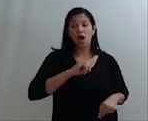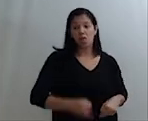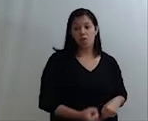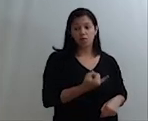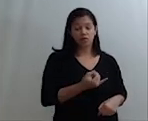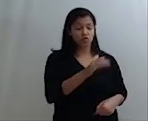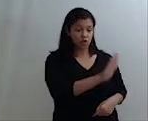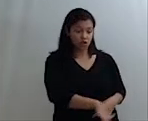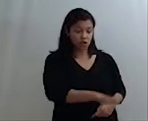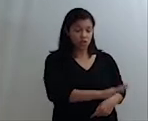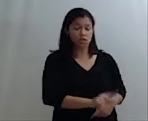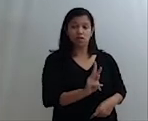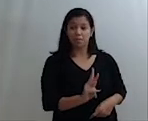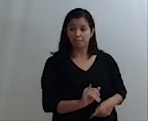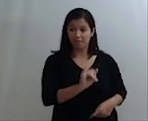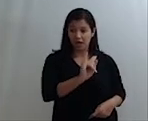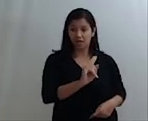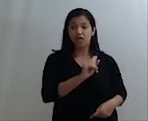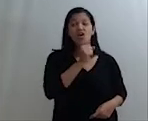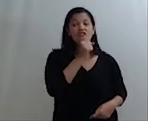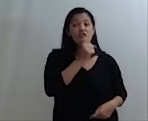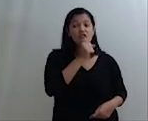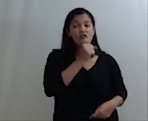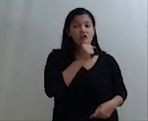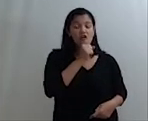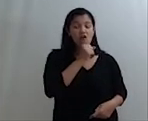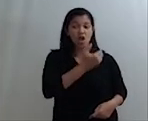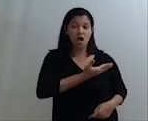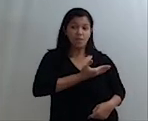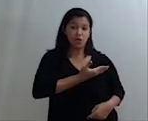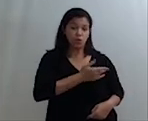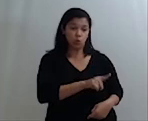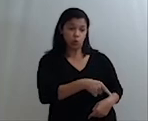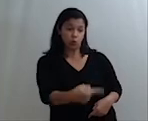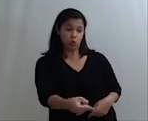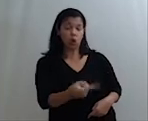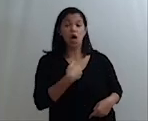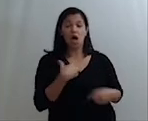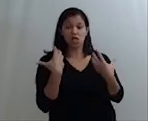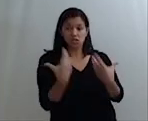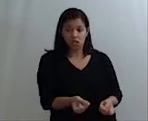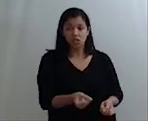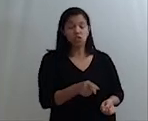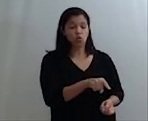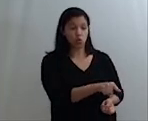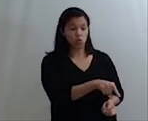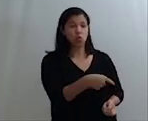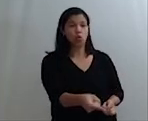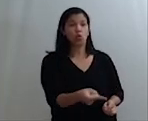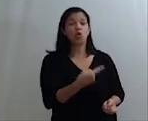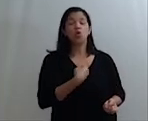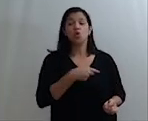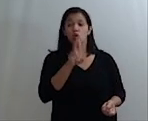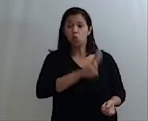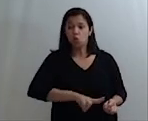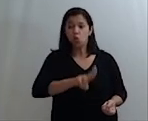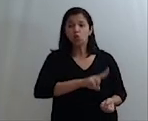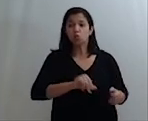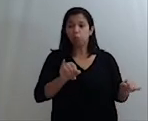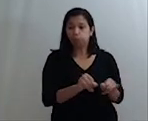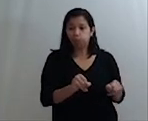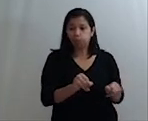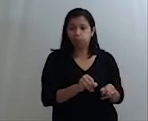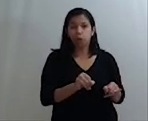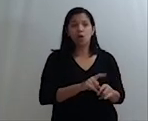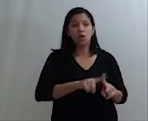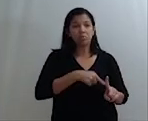e o avô das das Crianças as quais foram submetidas aspas a atos libidinos e a conjunção carnal por